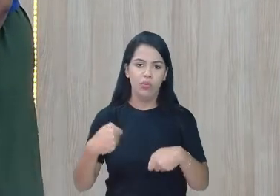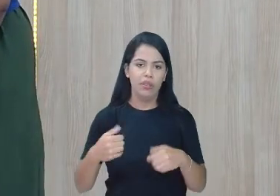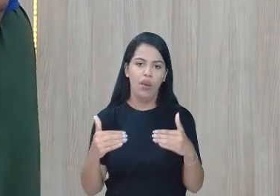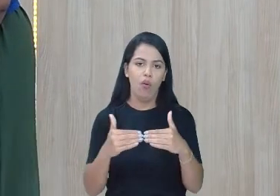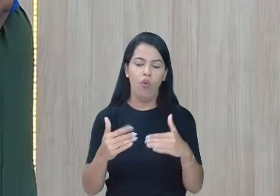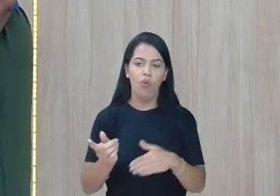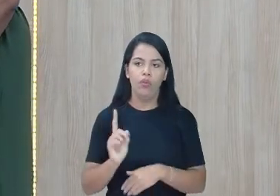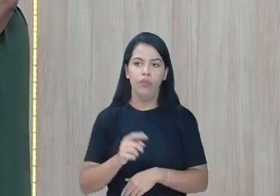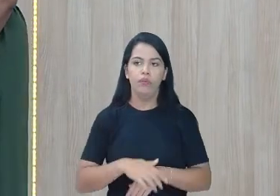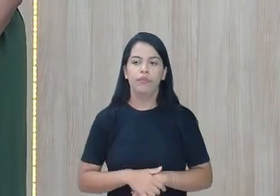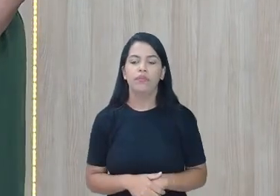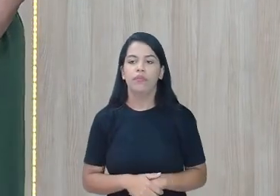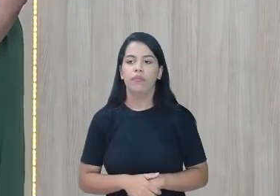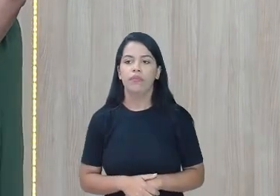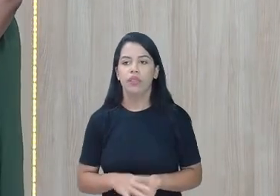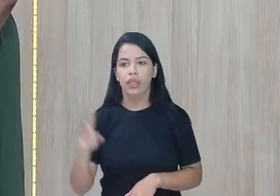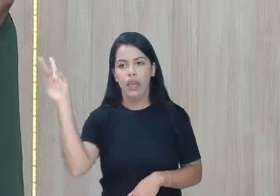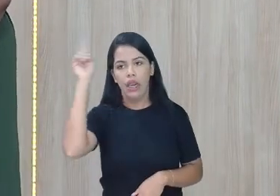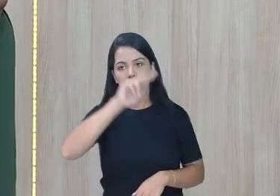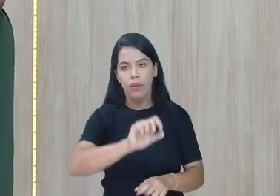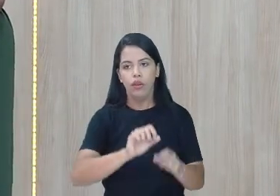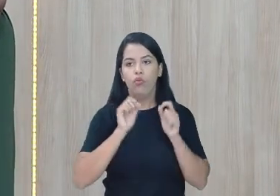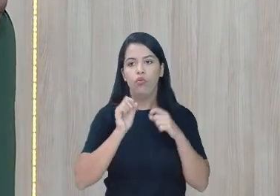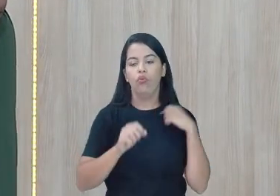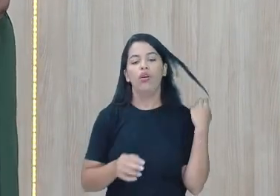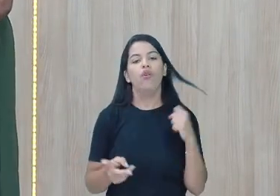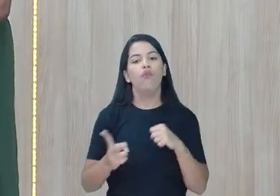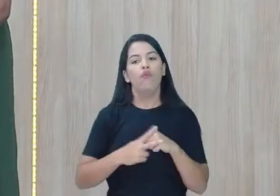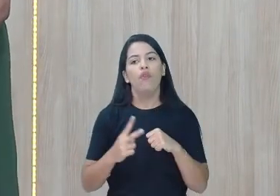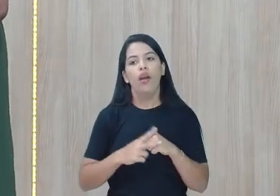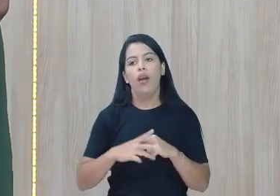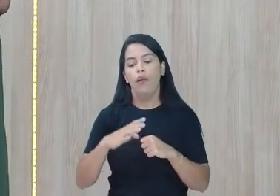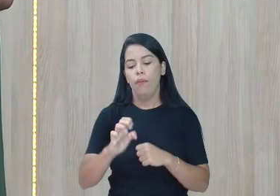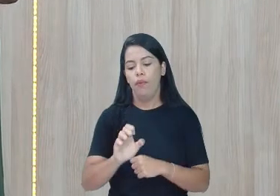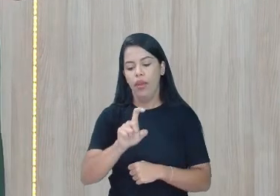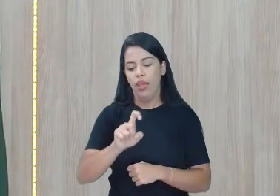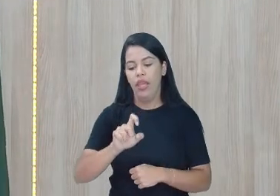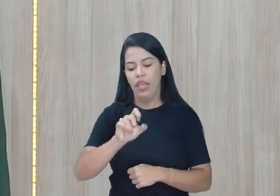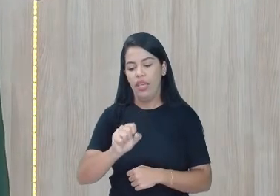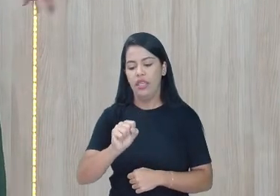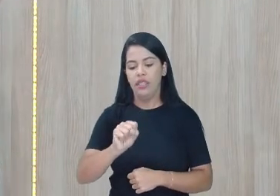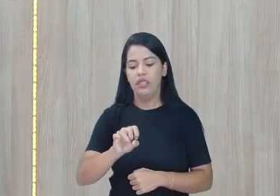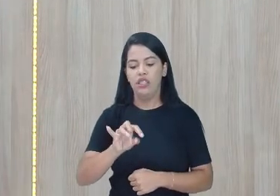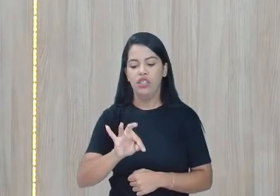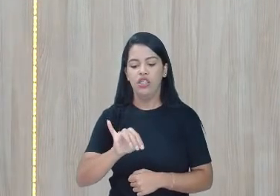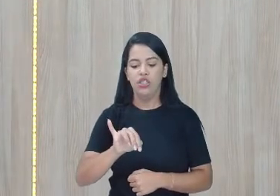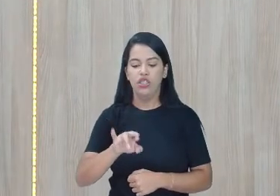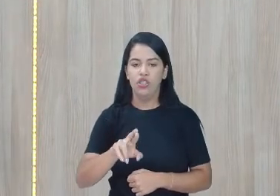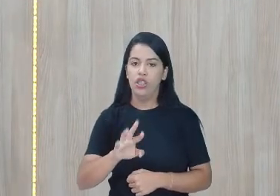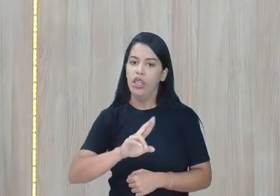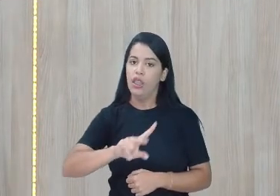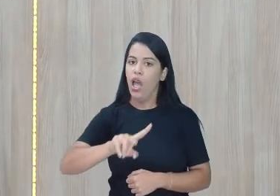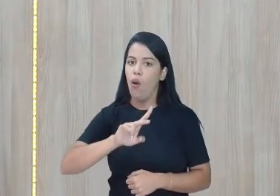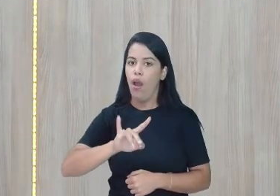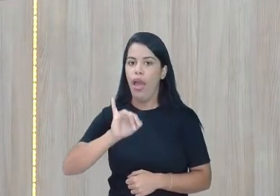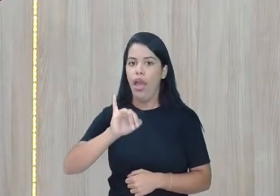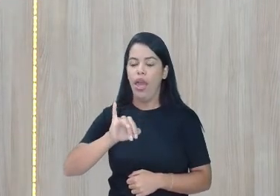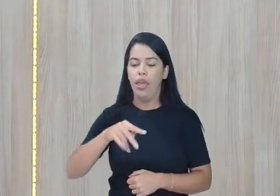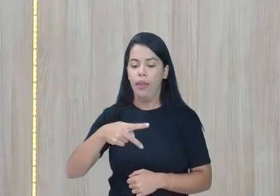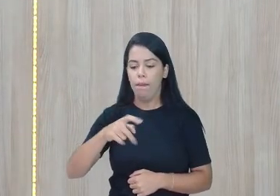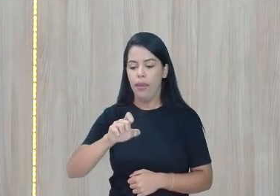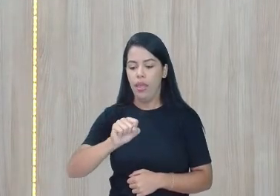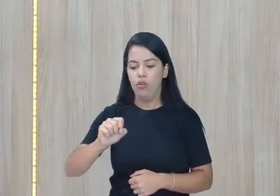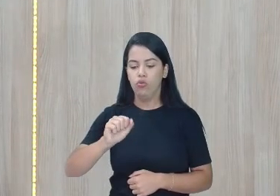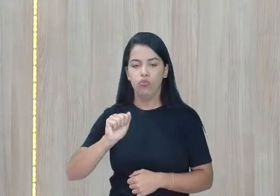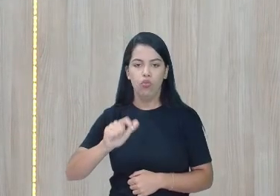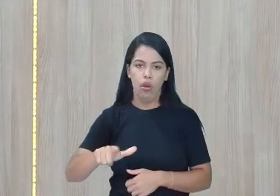Lembrete, o verbo existir não é impessoal, minha gente. Eu sei que muita gente acha que como o haver está no sentido de existir, a gente também